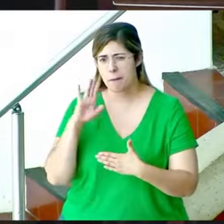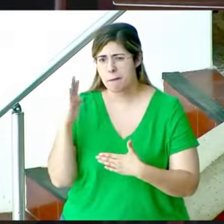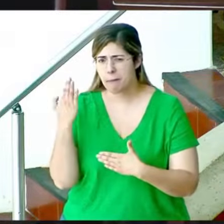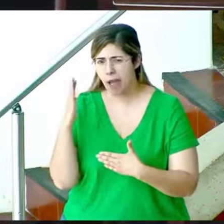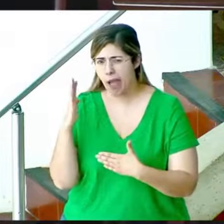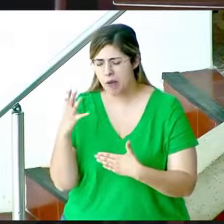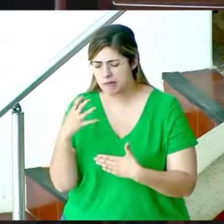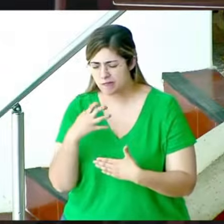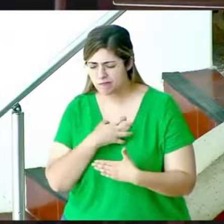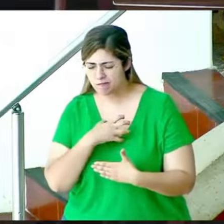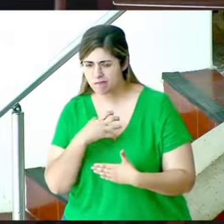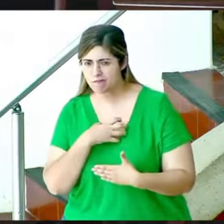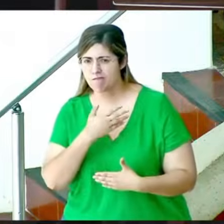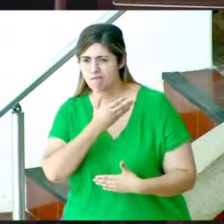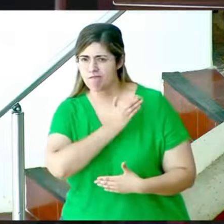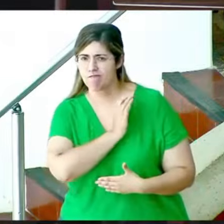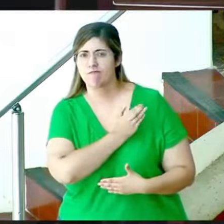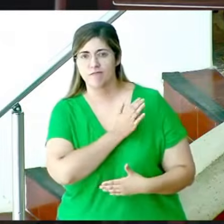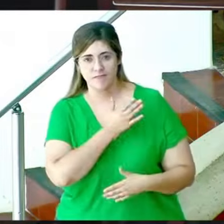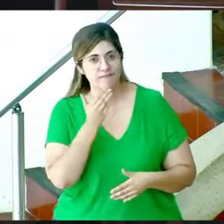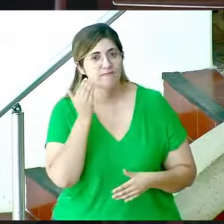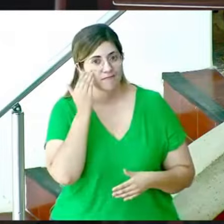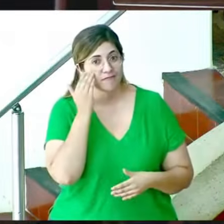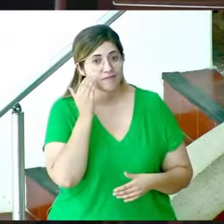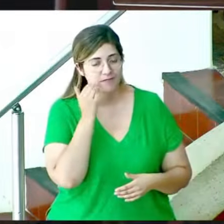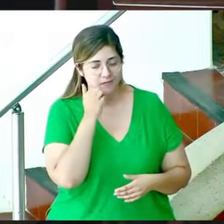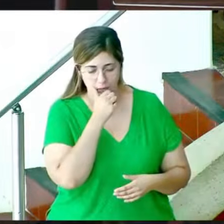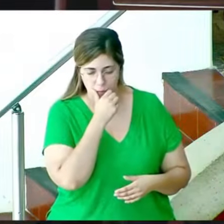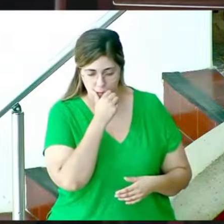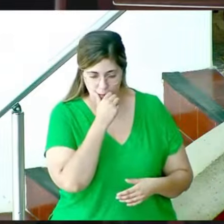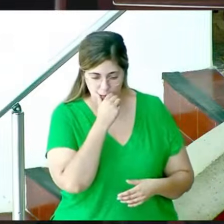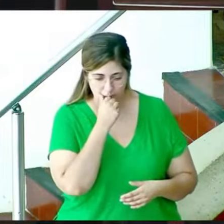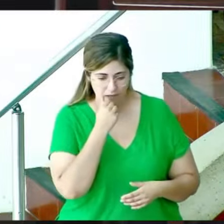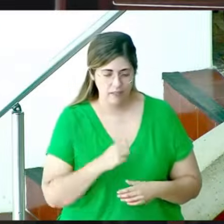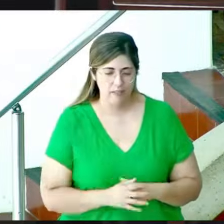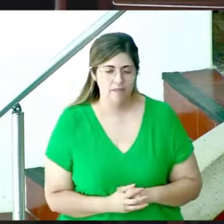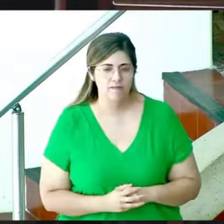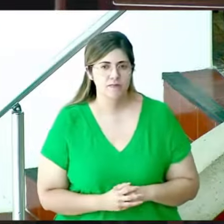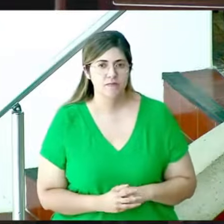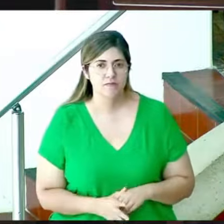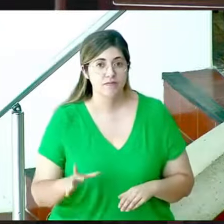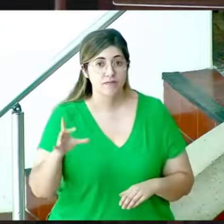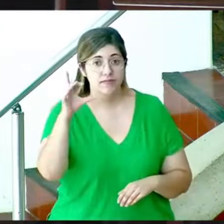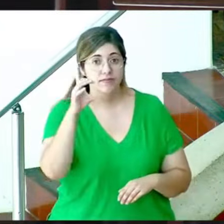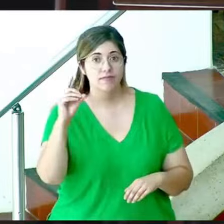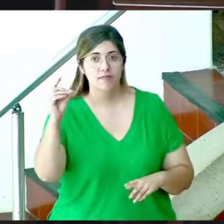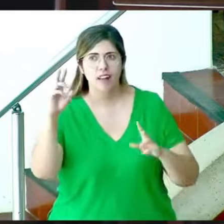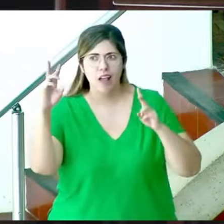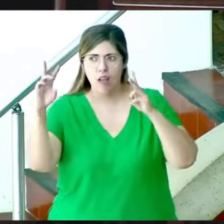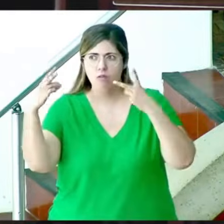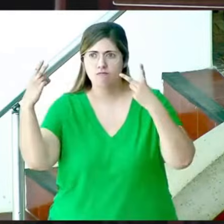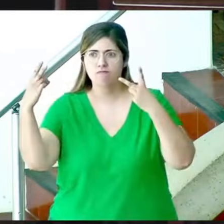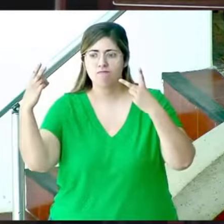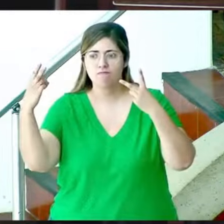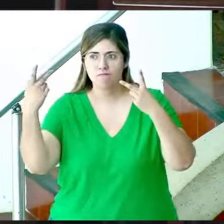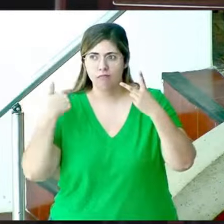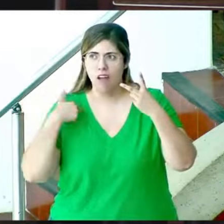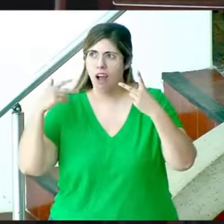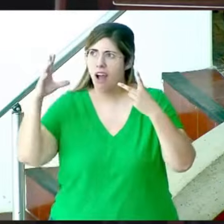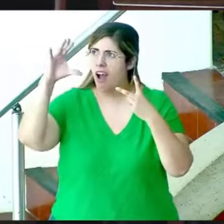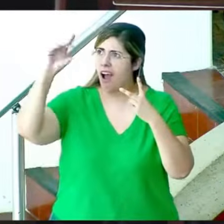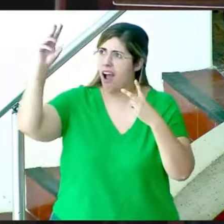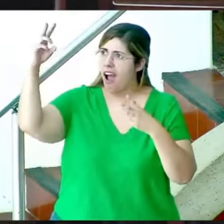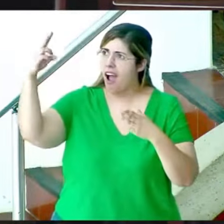eu trago aquele que eu criei, para que Deus o veja e me veja